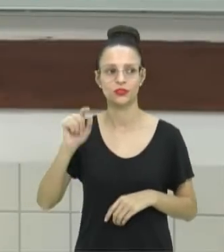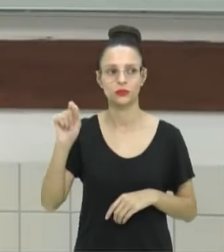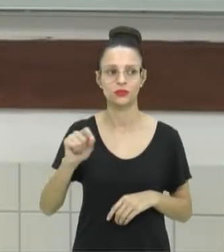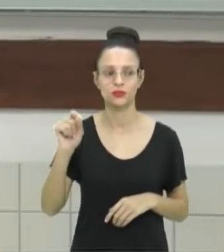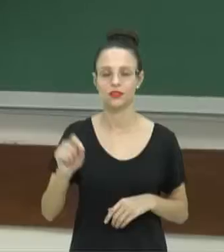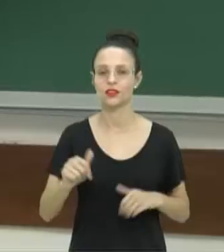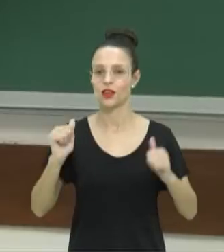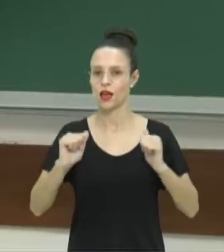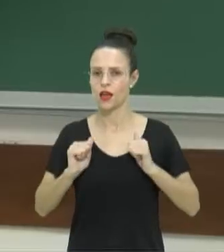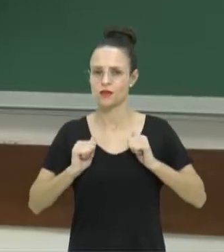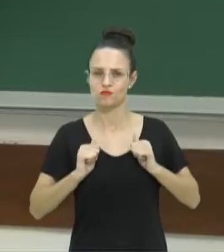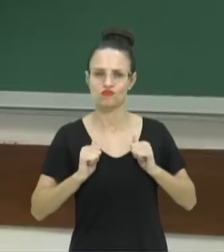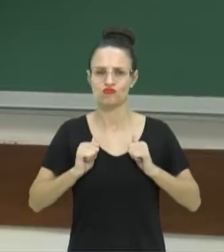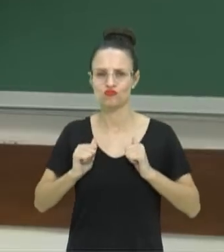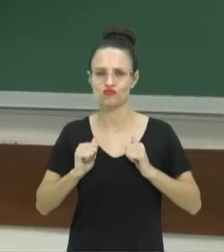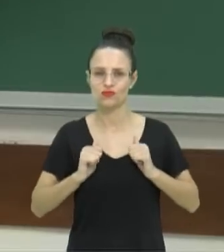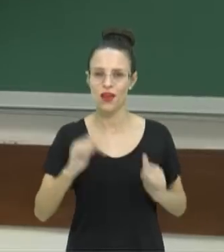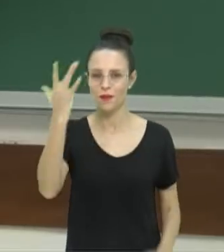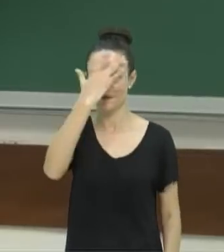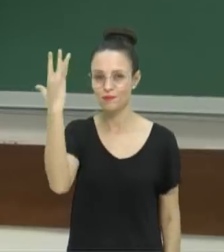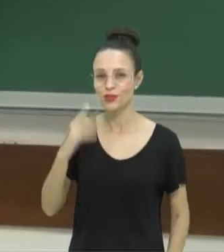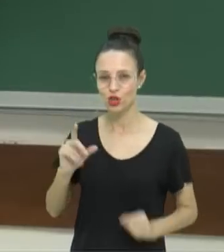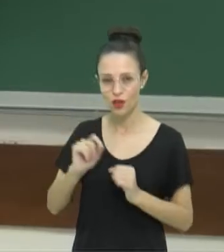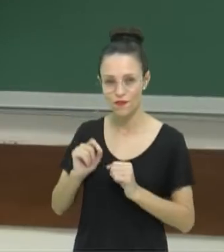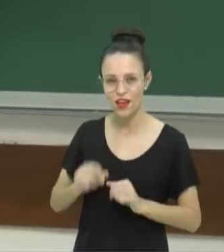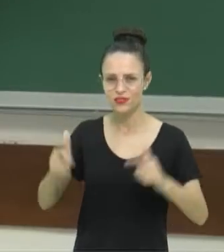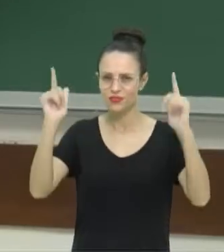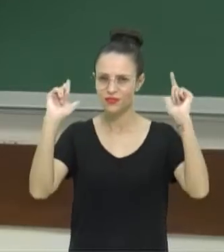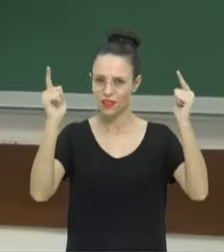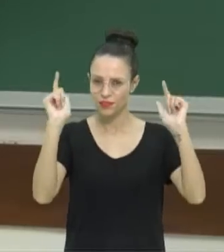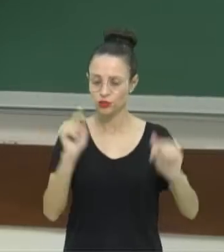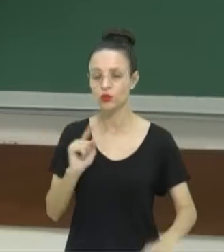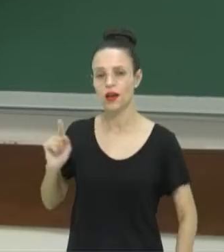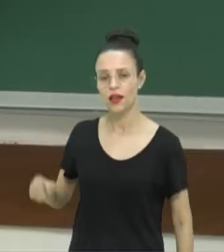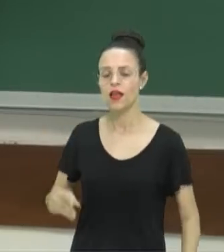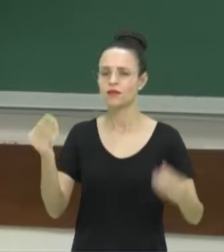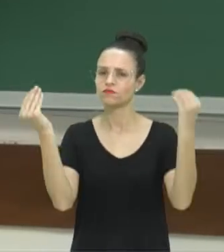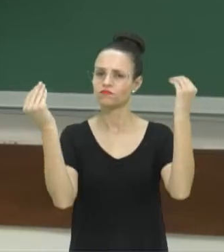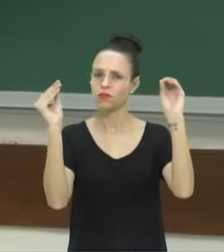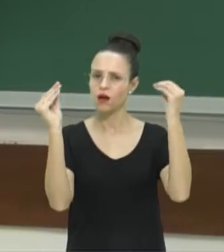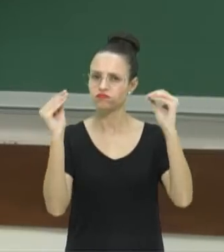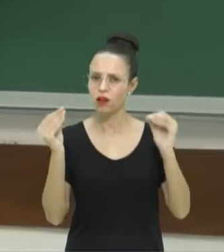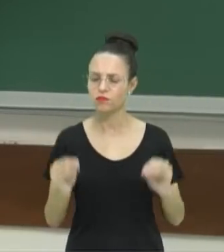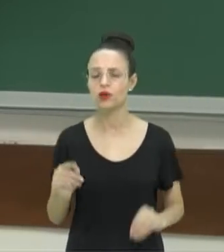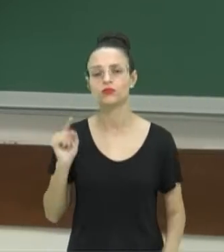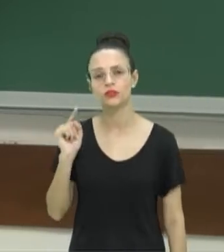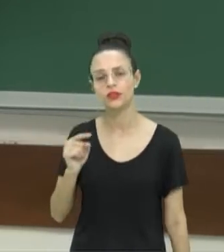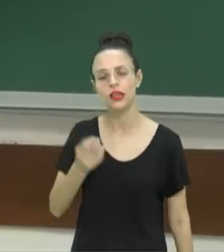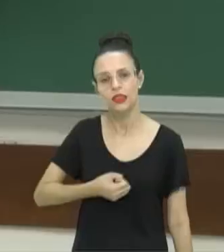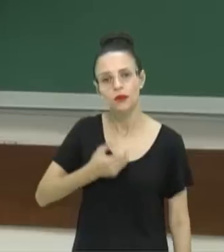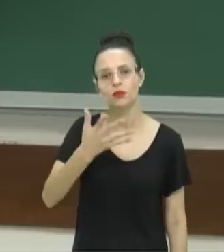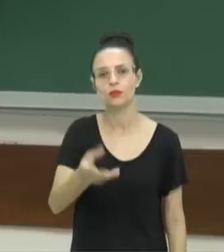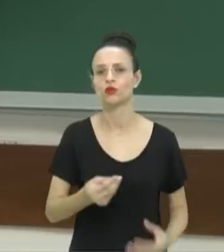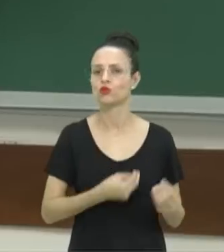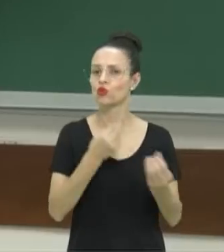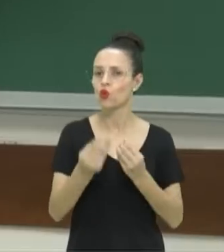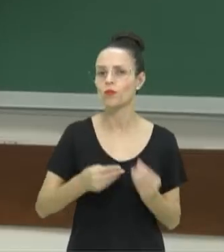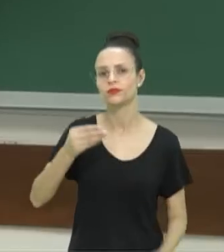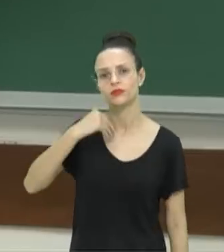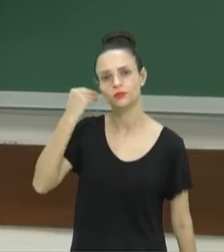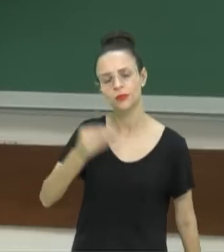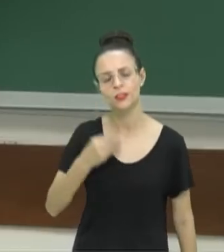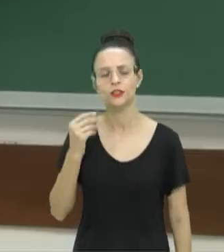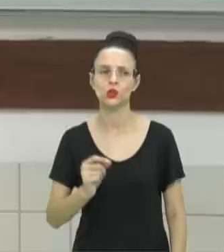os mochileiros ou as pessoas que fazem esse tipo de aventura, eles postam lá na página deles o depoimento, como foi, como